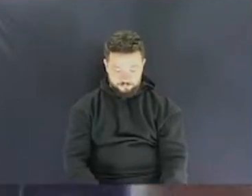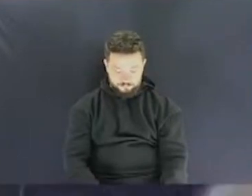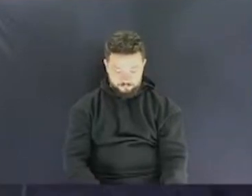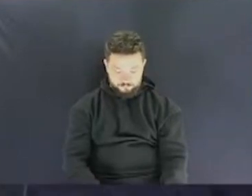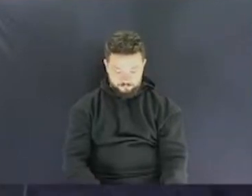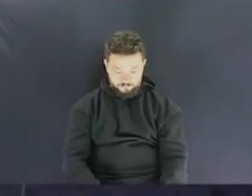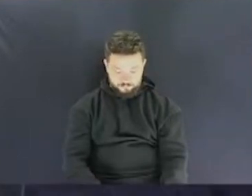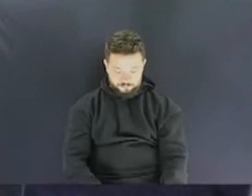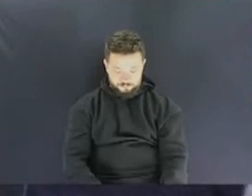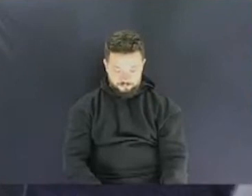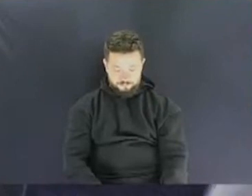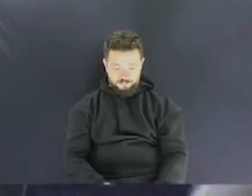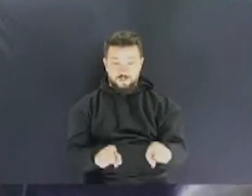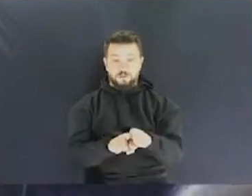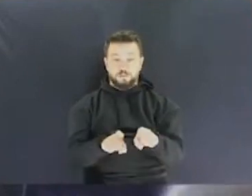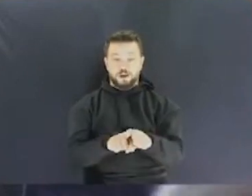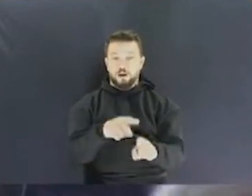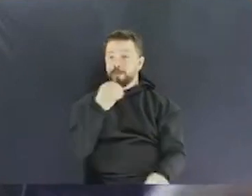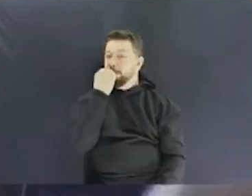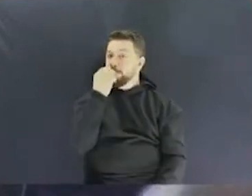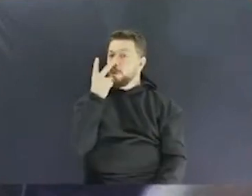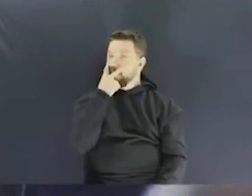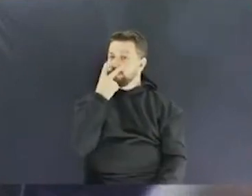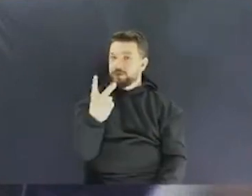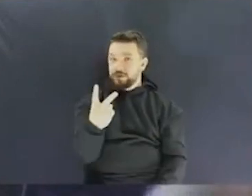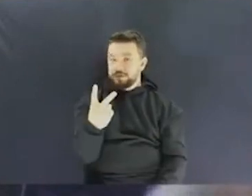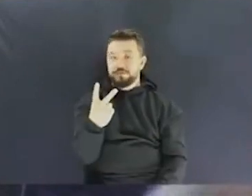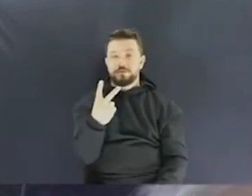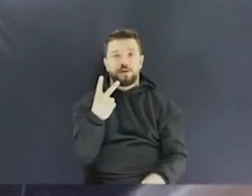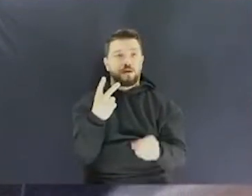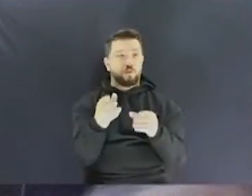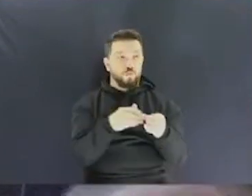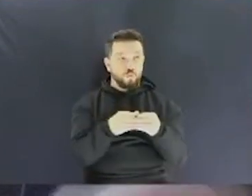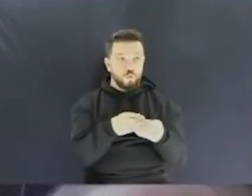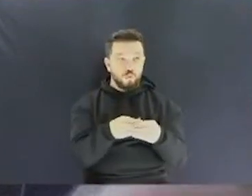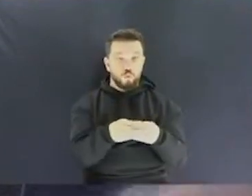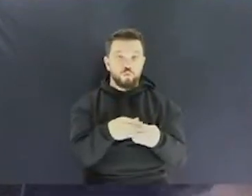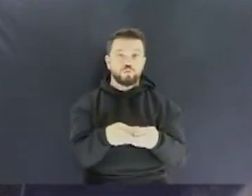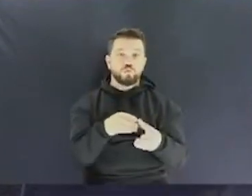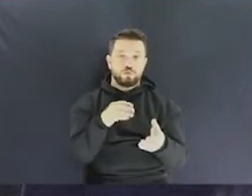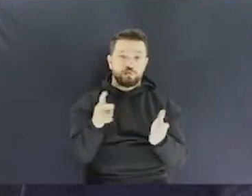também em alerta, e concurso público realizado pela Secretaria Municipal de